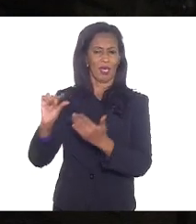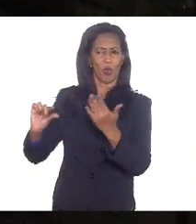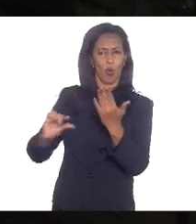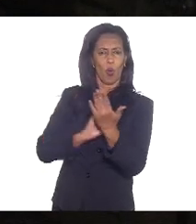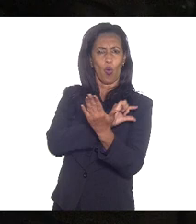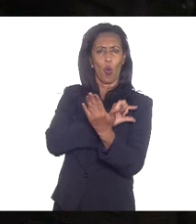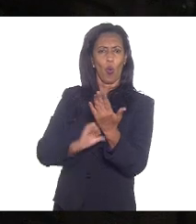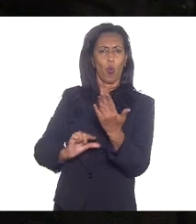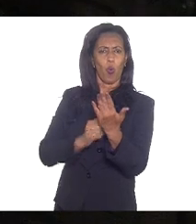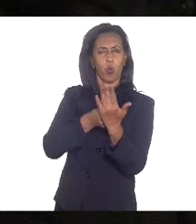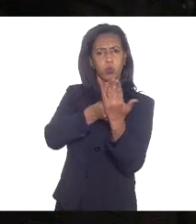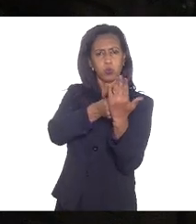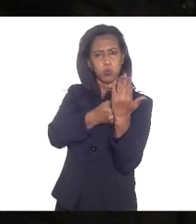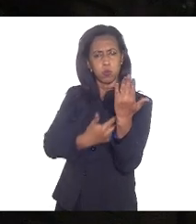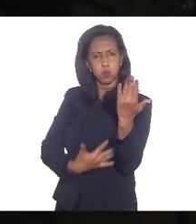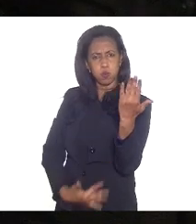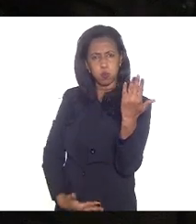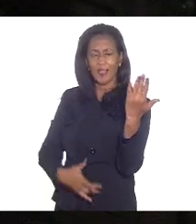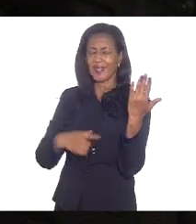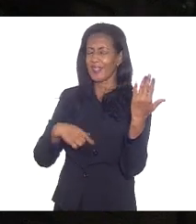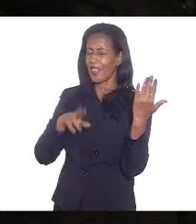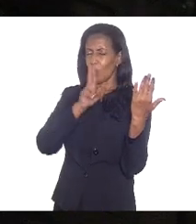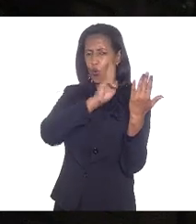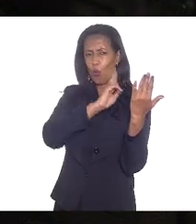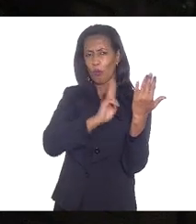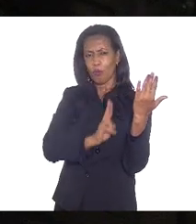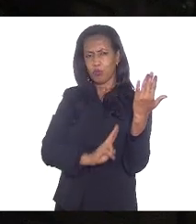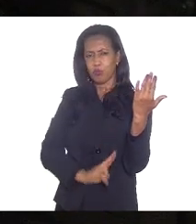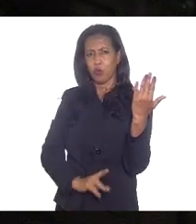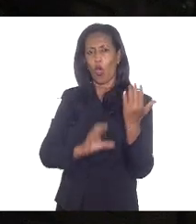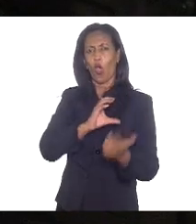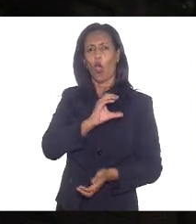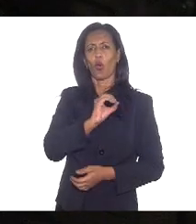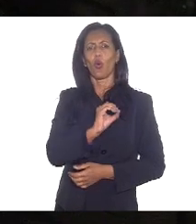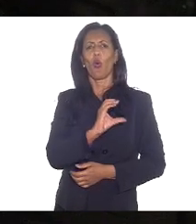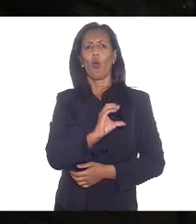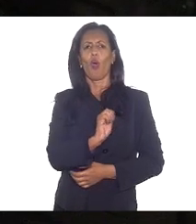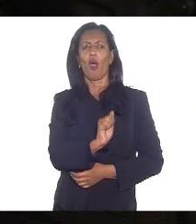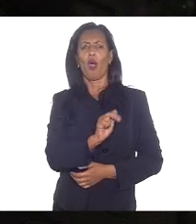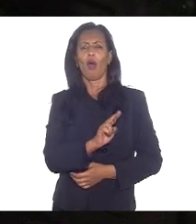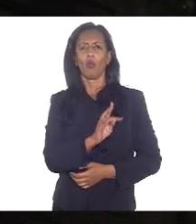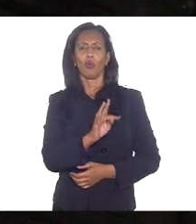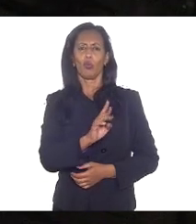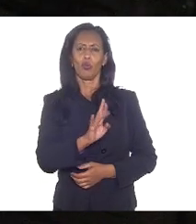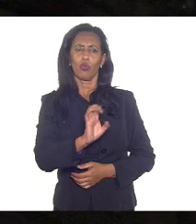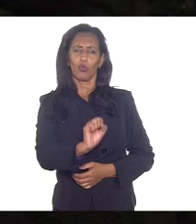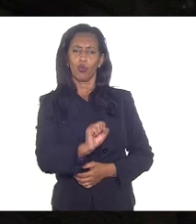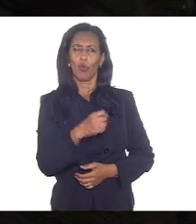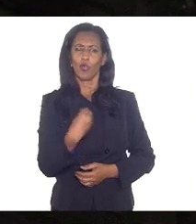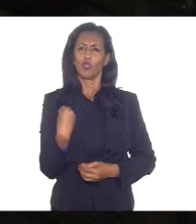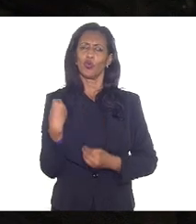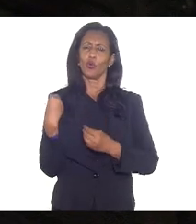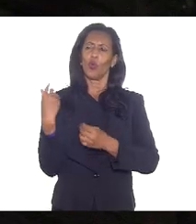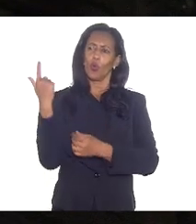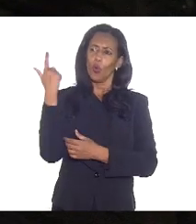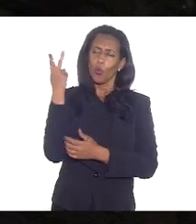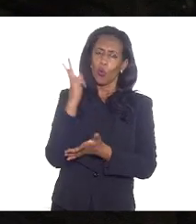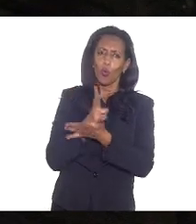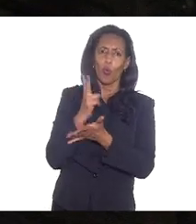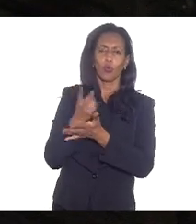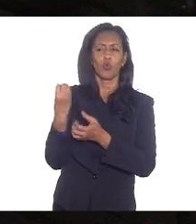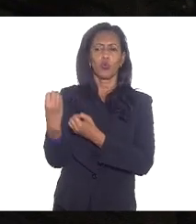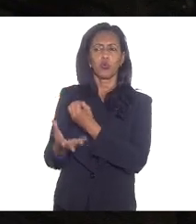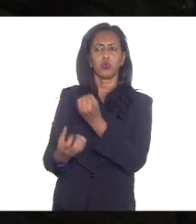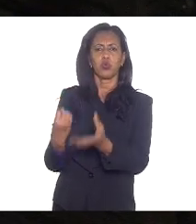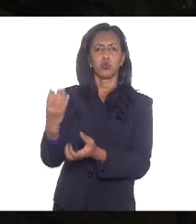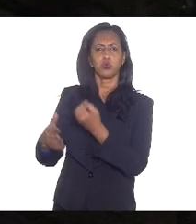todos os deputados e estar nessa lista enorme aqui de coautores. Continuo oferecendo coautoria dessa PEC